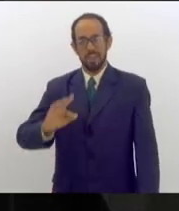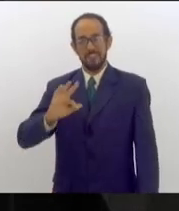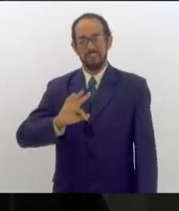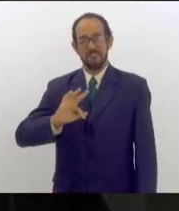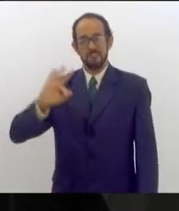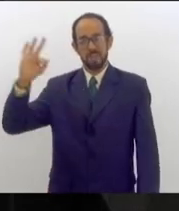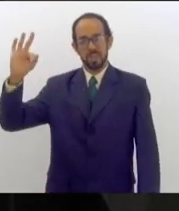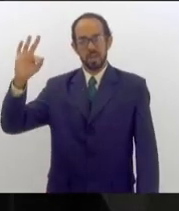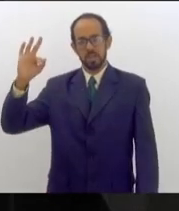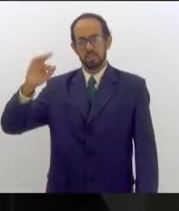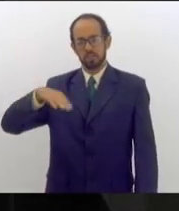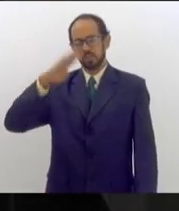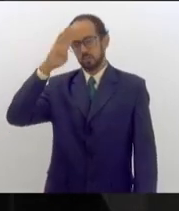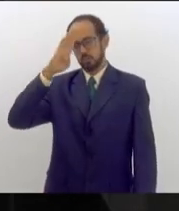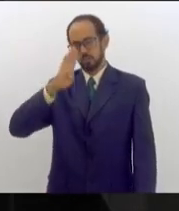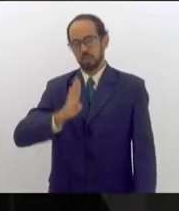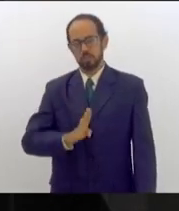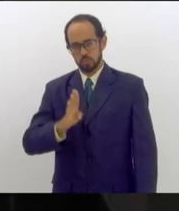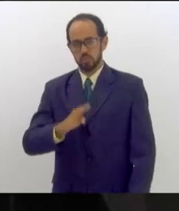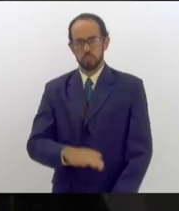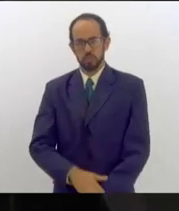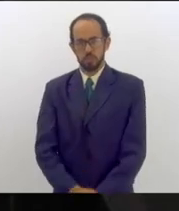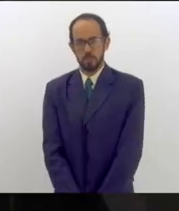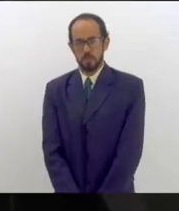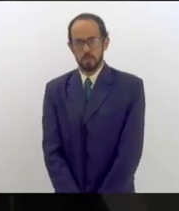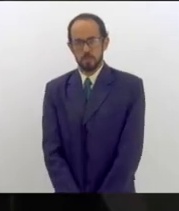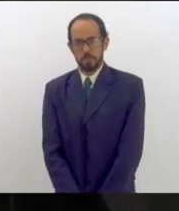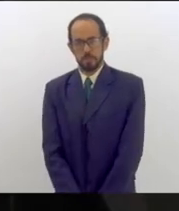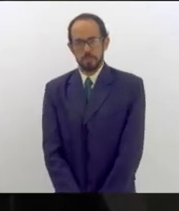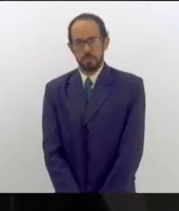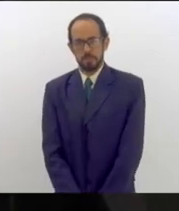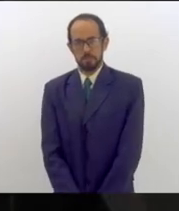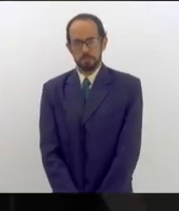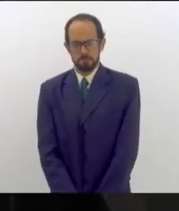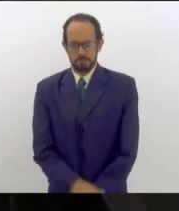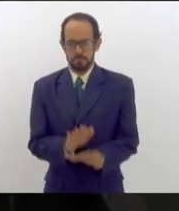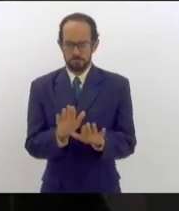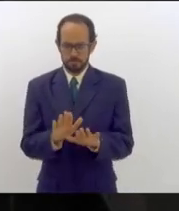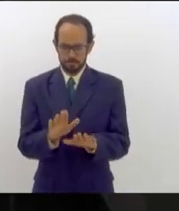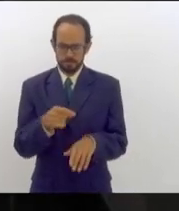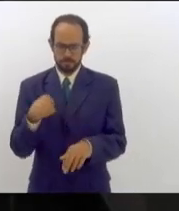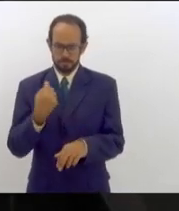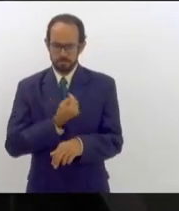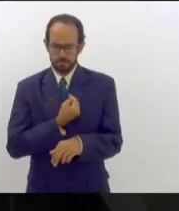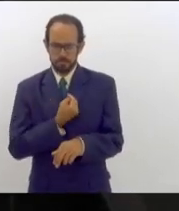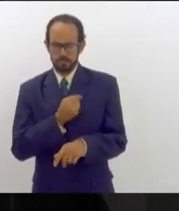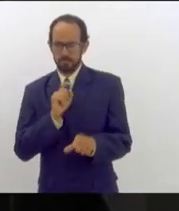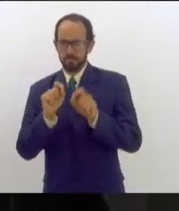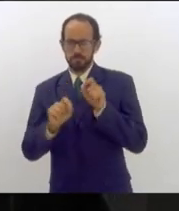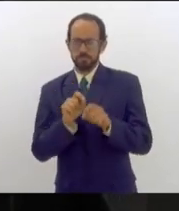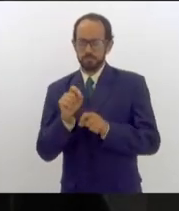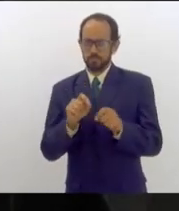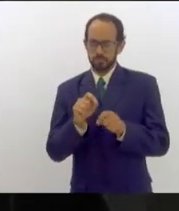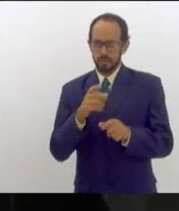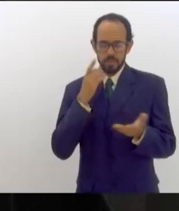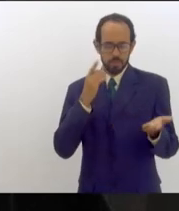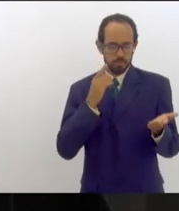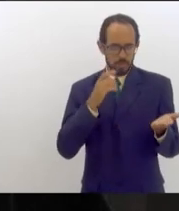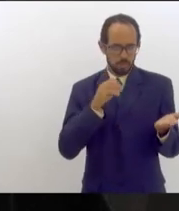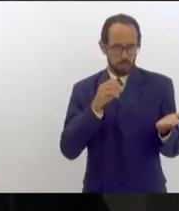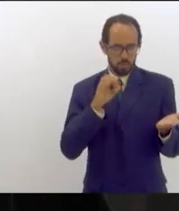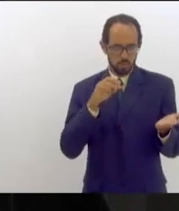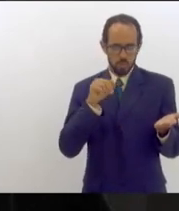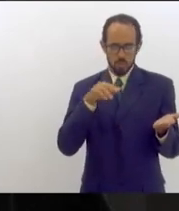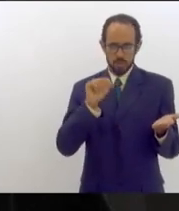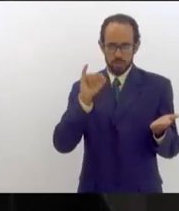Federativa do Brasil e nós somos Deputado Otoni a República